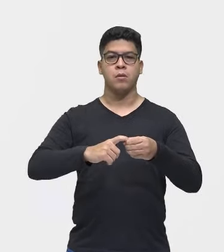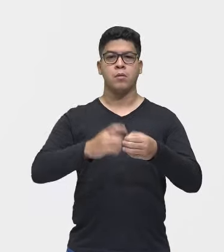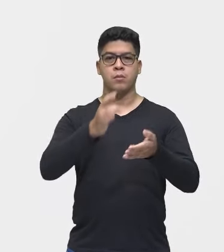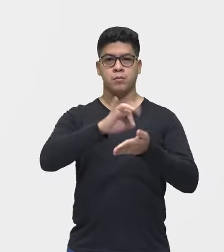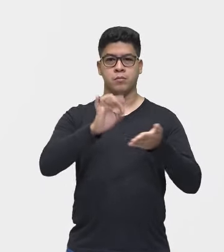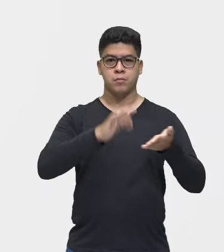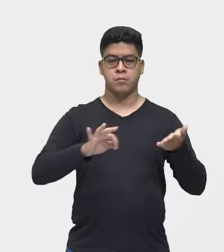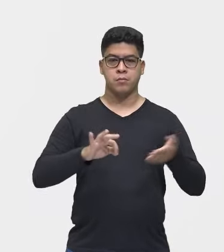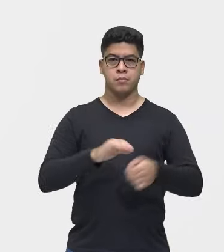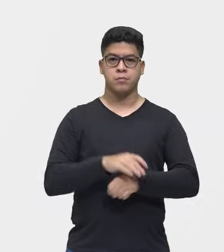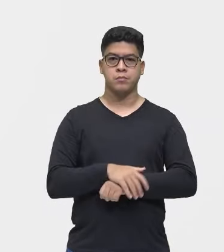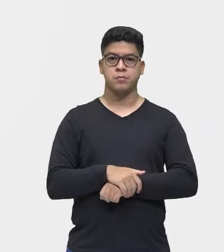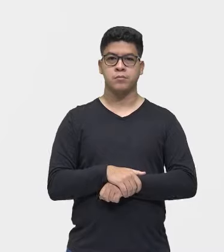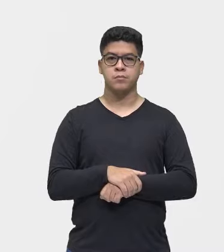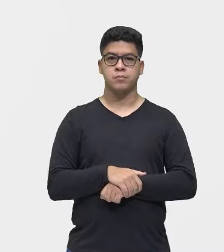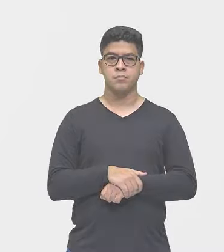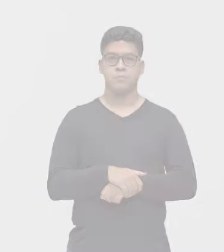corrigir.